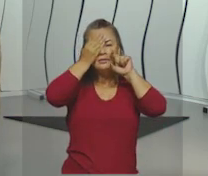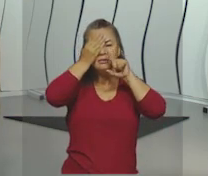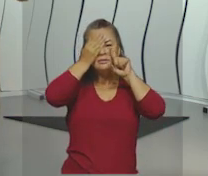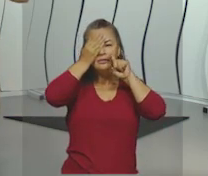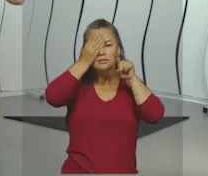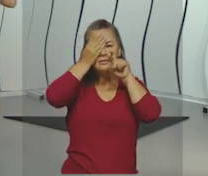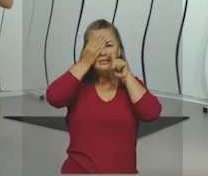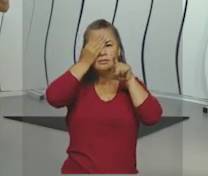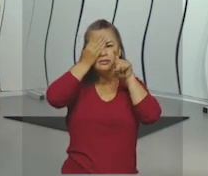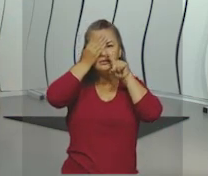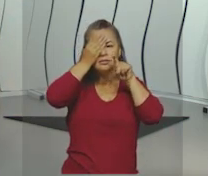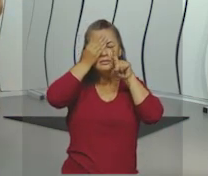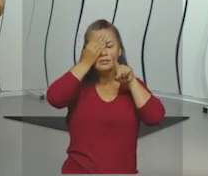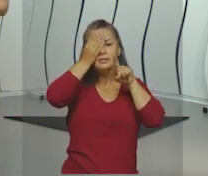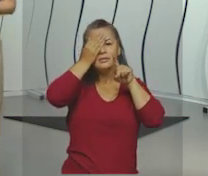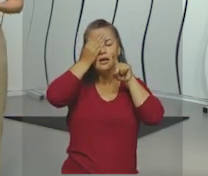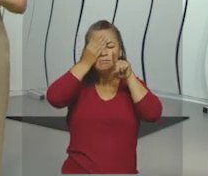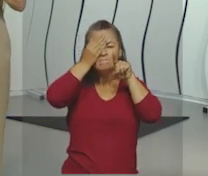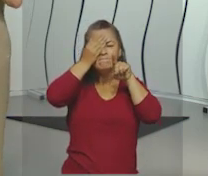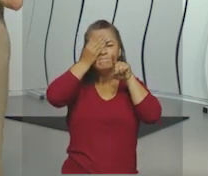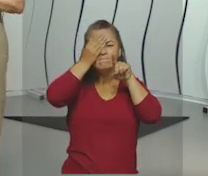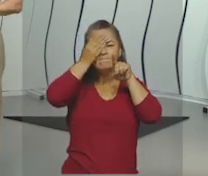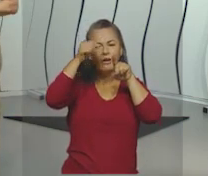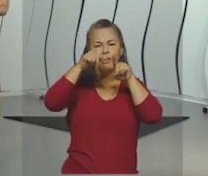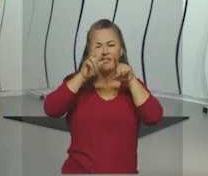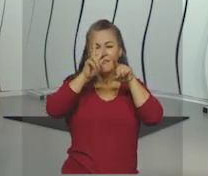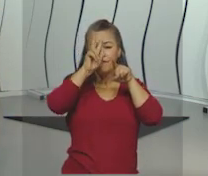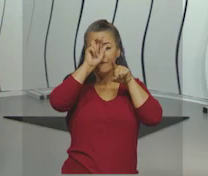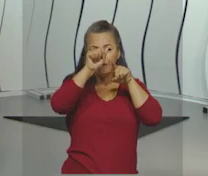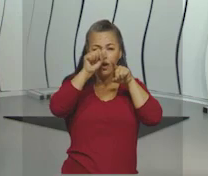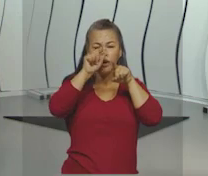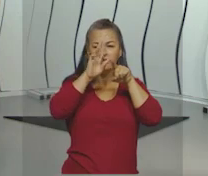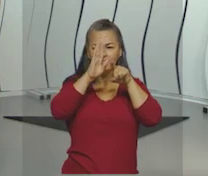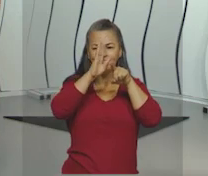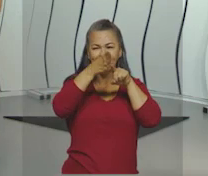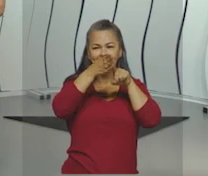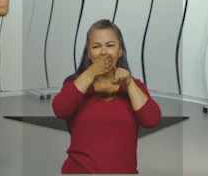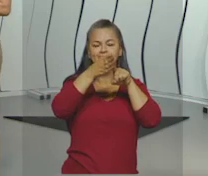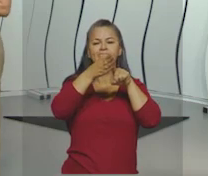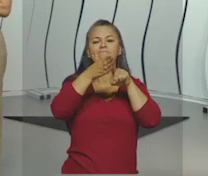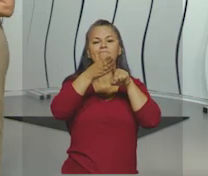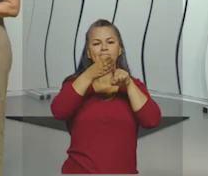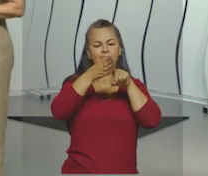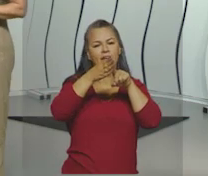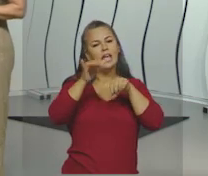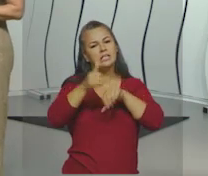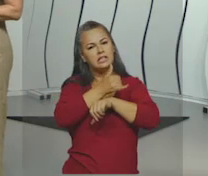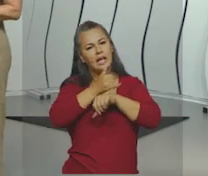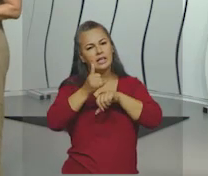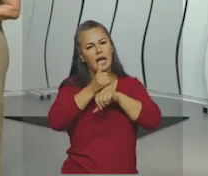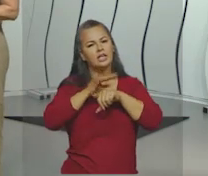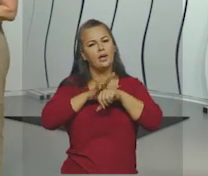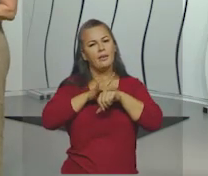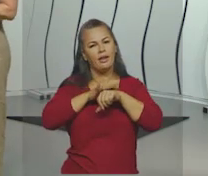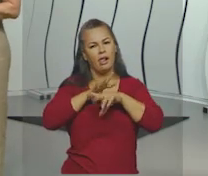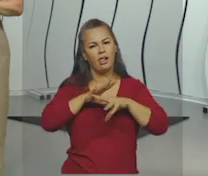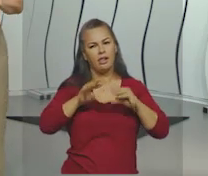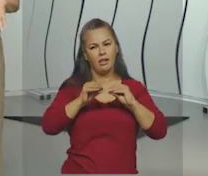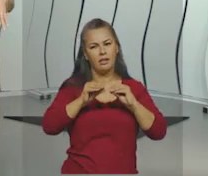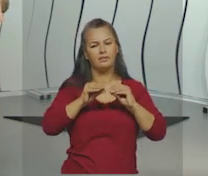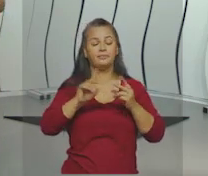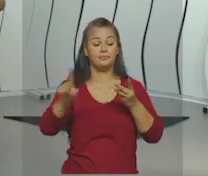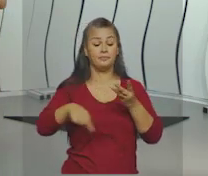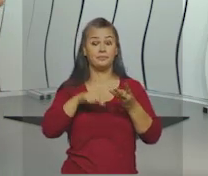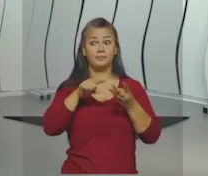trabalhar mais, né? Então, existem técnicas aí, tá, gente, para solucionar esses problemas. Catarata é uma